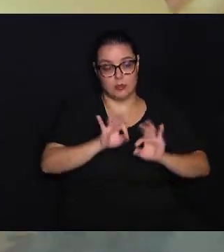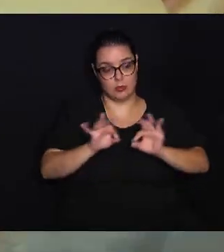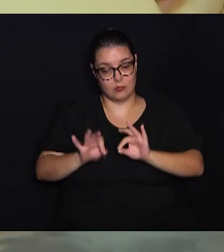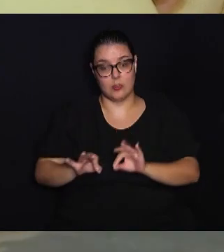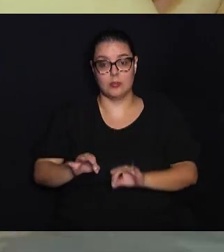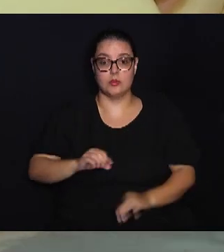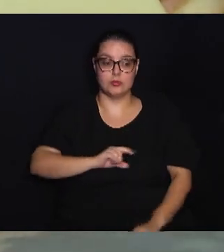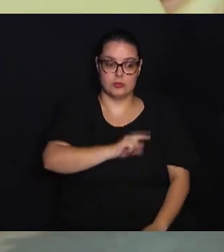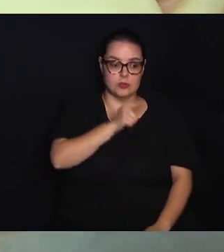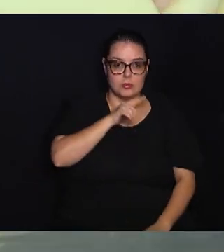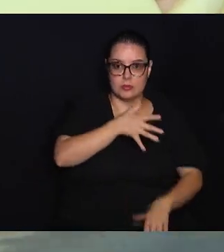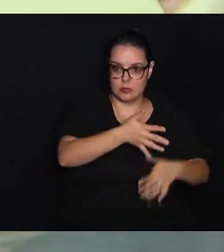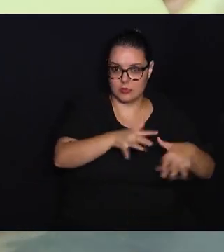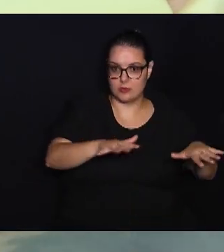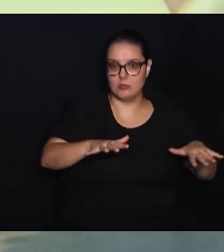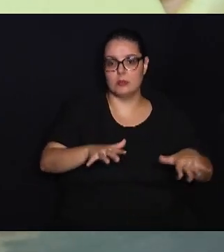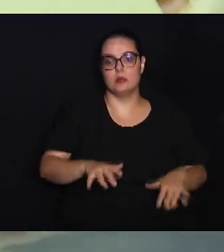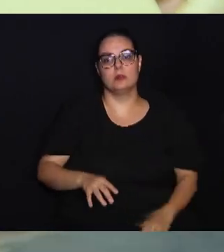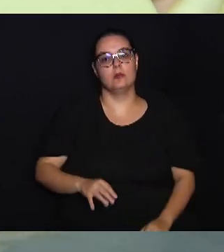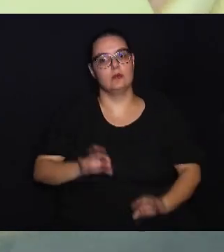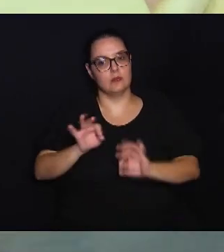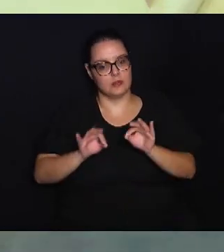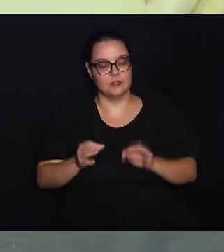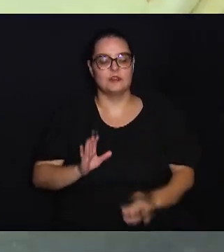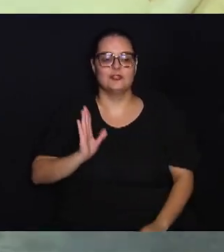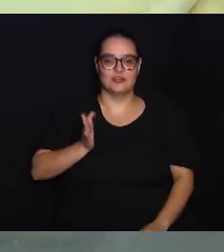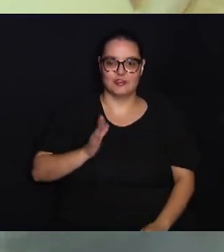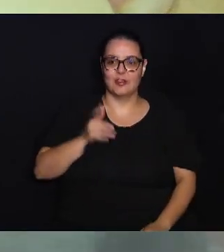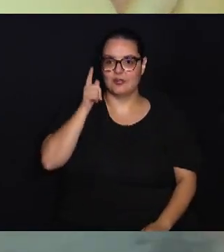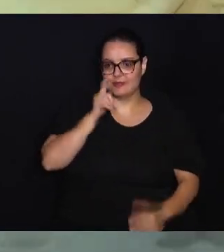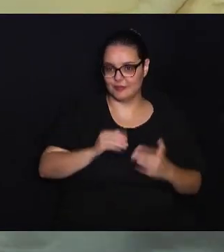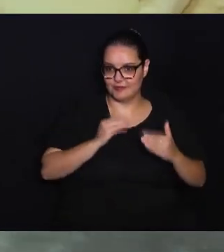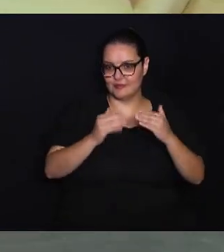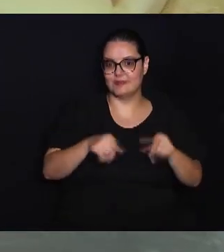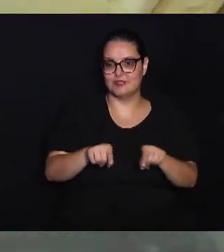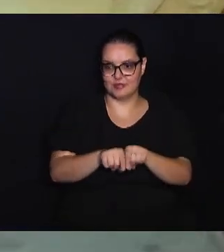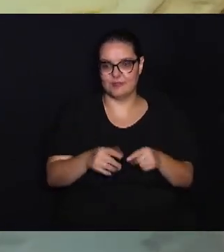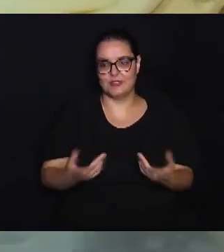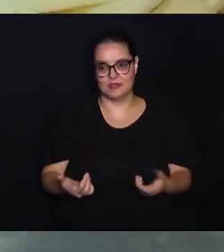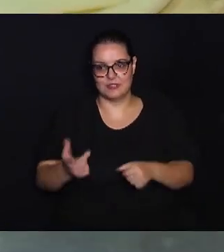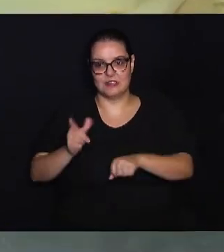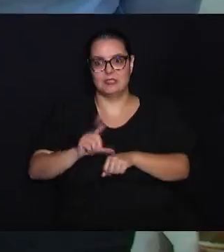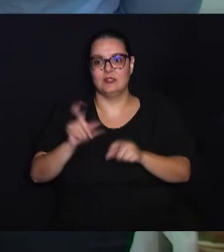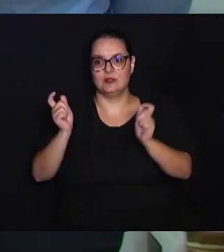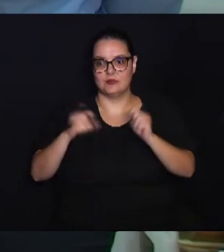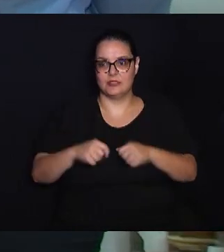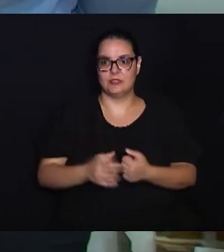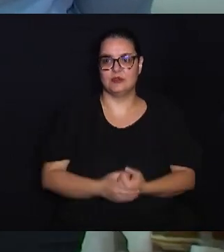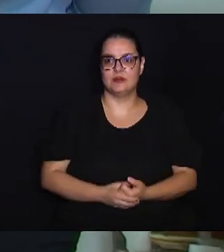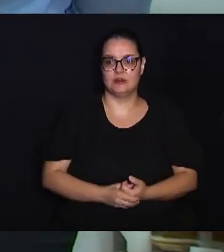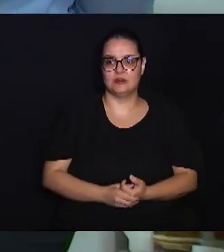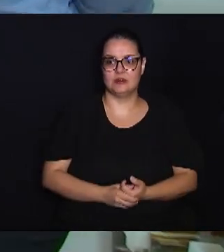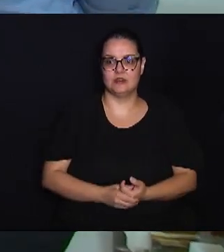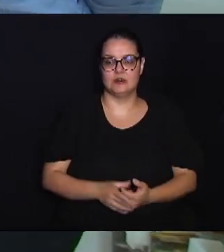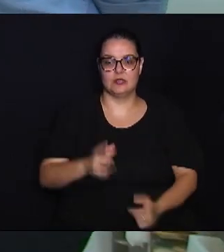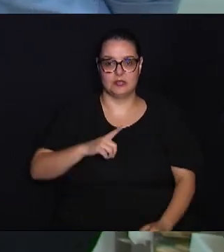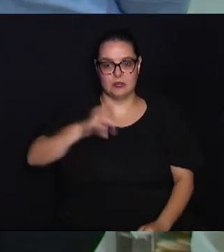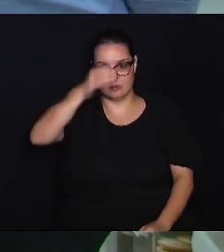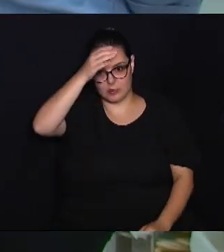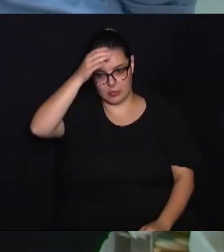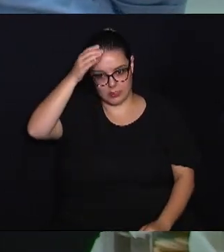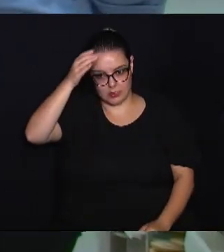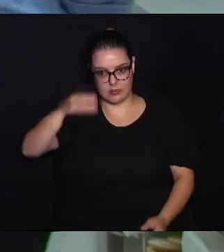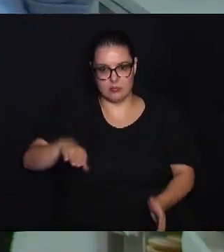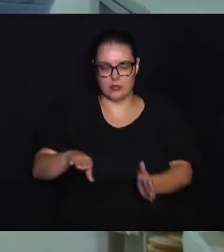continuidade no nosso projeto de litoral esse projeto não morreu tá lá e em breve a gente vai conseguir evoluir também essa loja tem um potencial